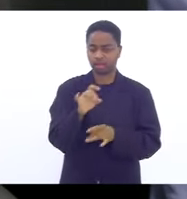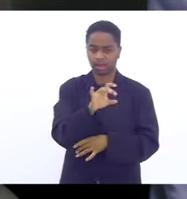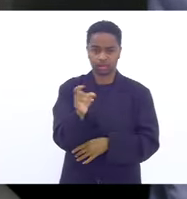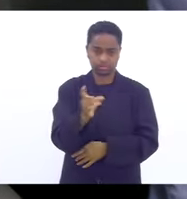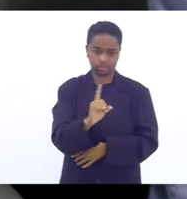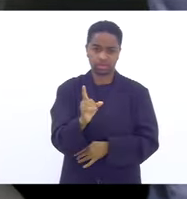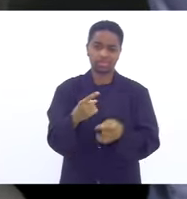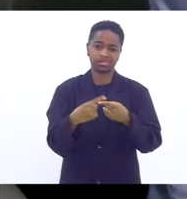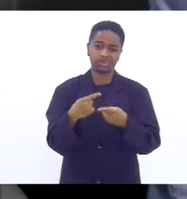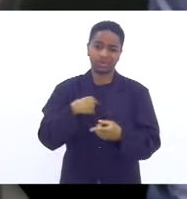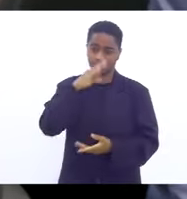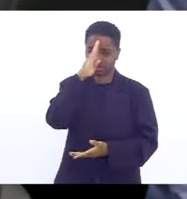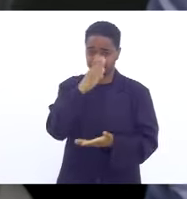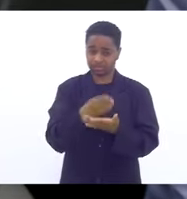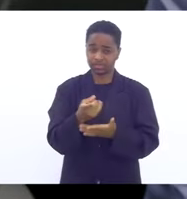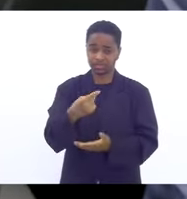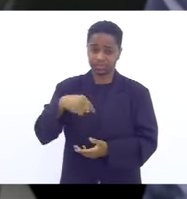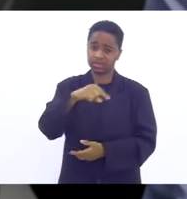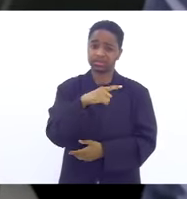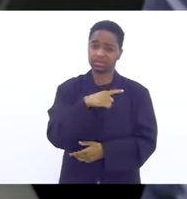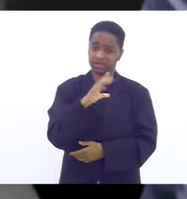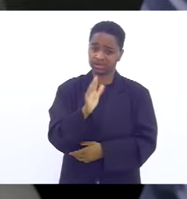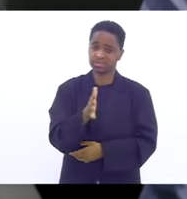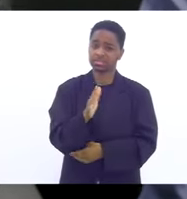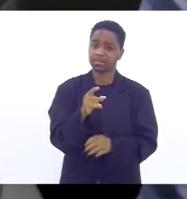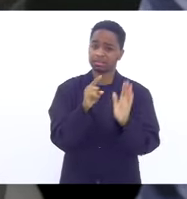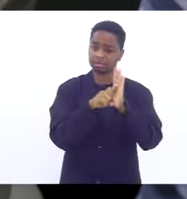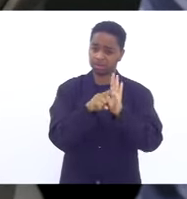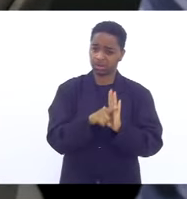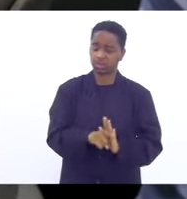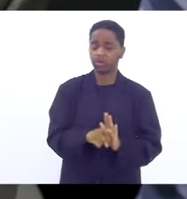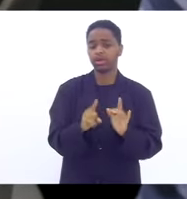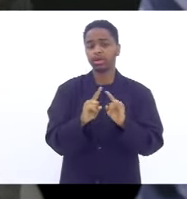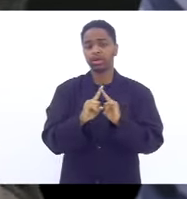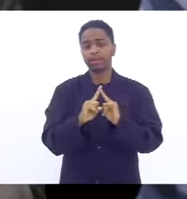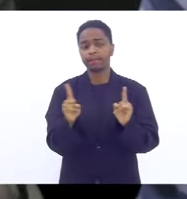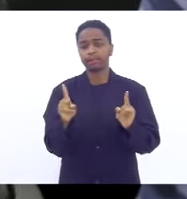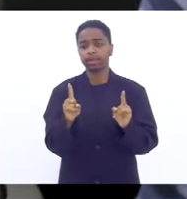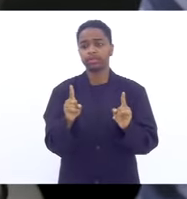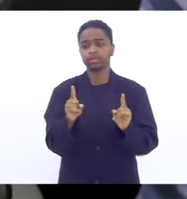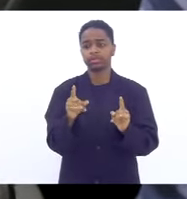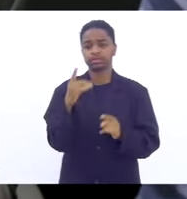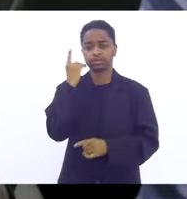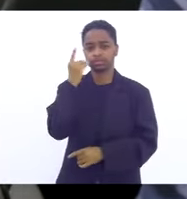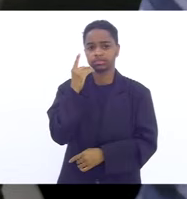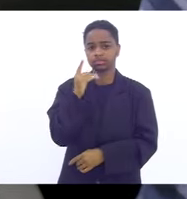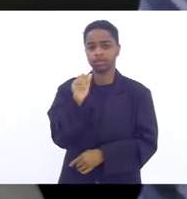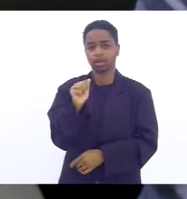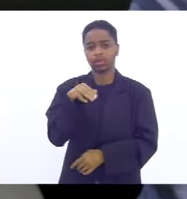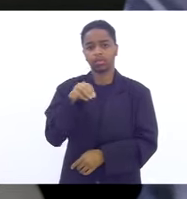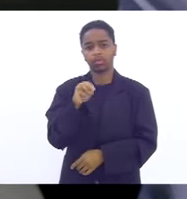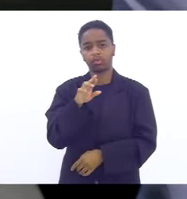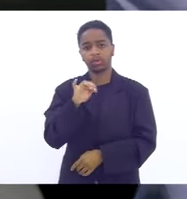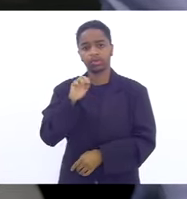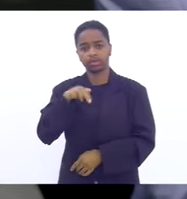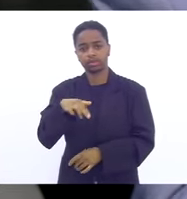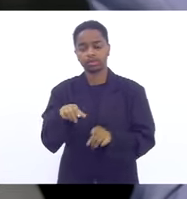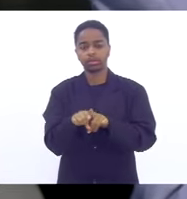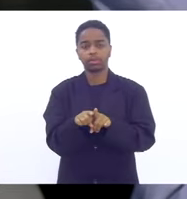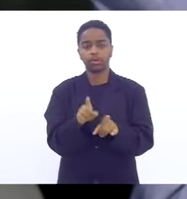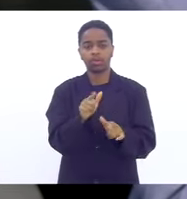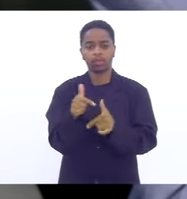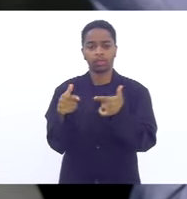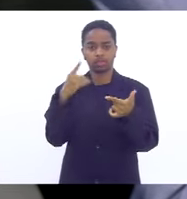os senhores e senhoras aqui têm elementos suficientes, perguntas suficientes. Mas, deputado Rodrigo Amorim, os demais deputados, eu vou me